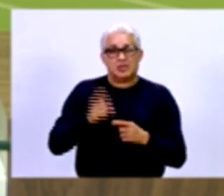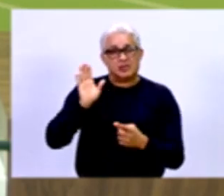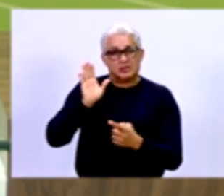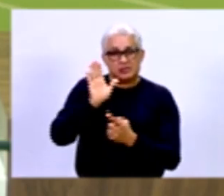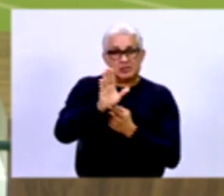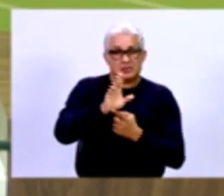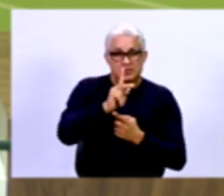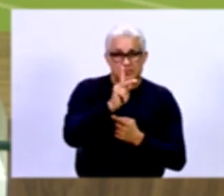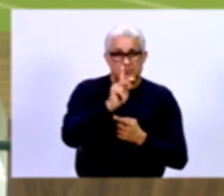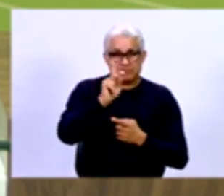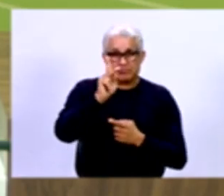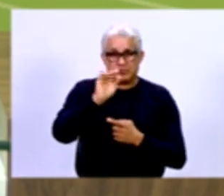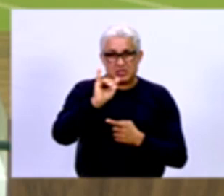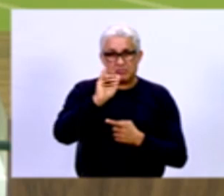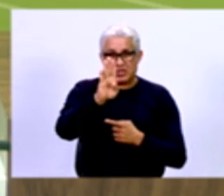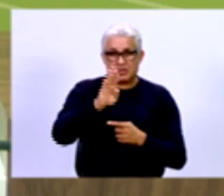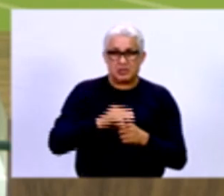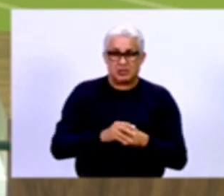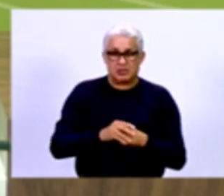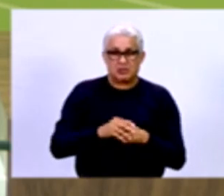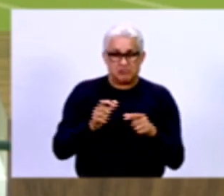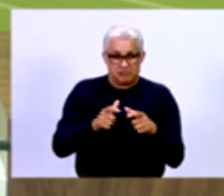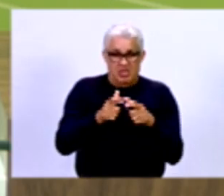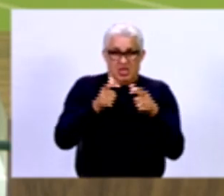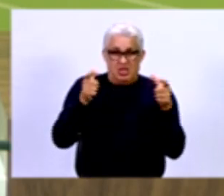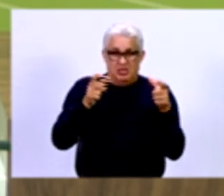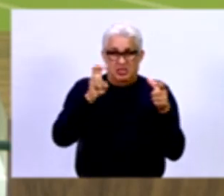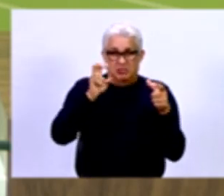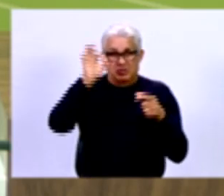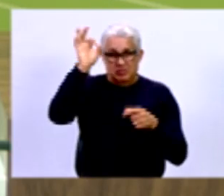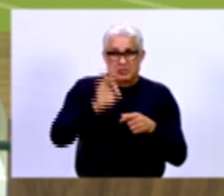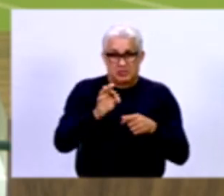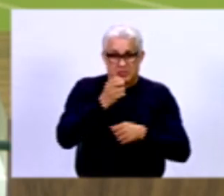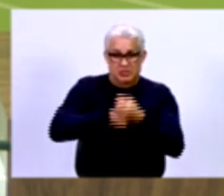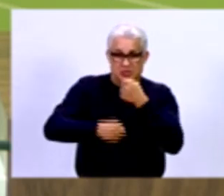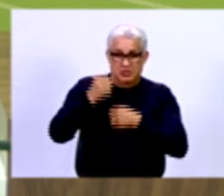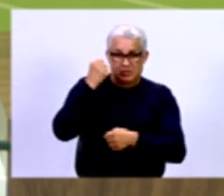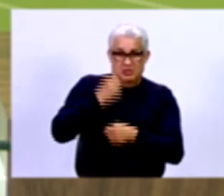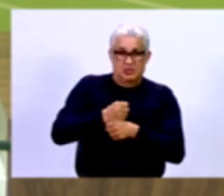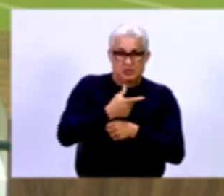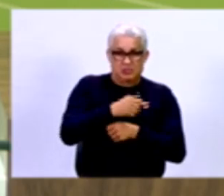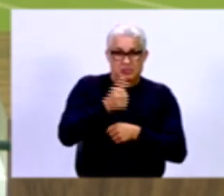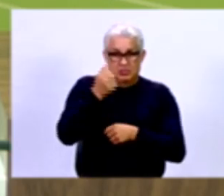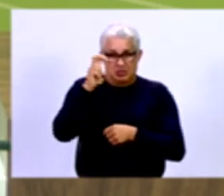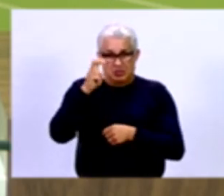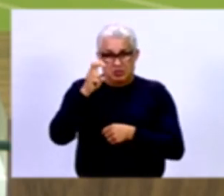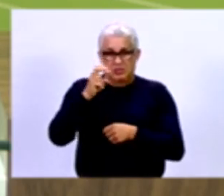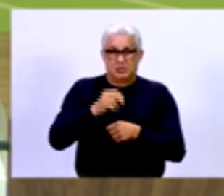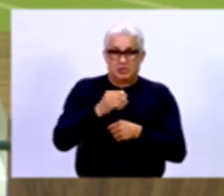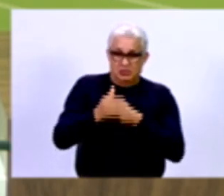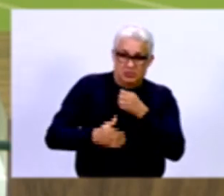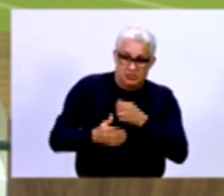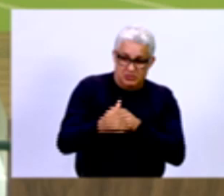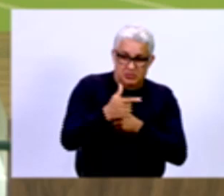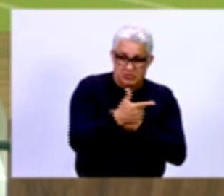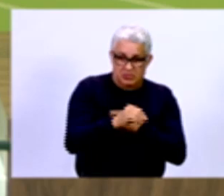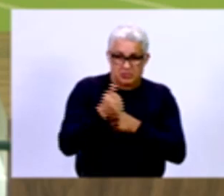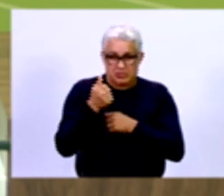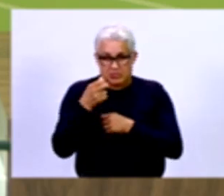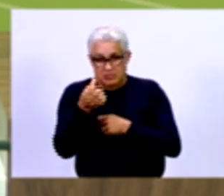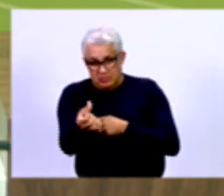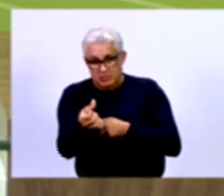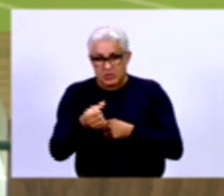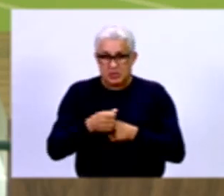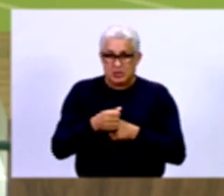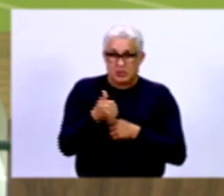o PIB. Quando a gente fala assim, o PIB cresceu 5% do ano passado para esse ano. O que significa que nesse período de 12 meses,